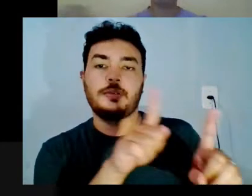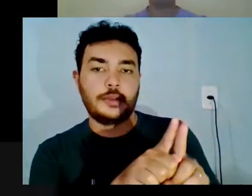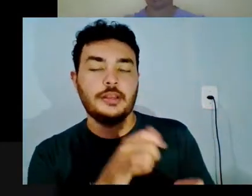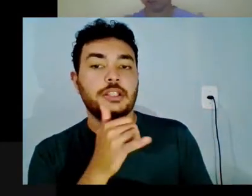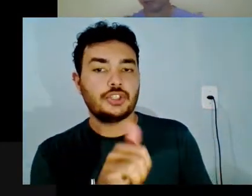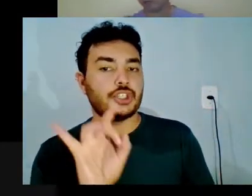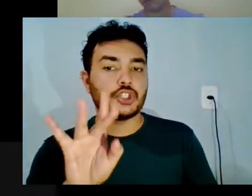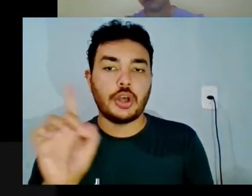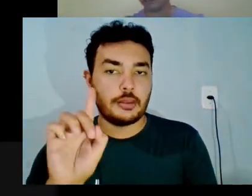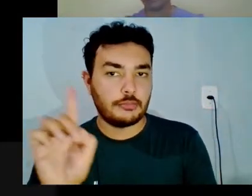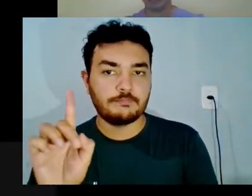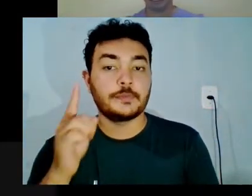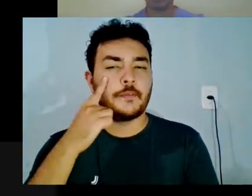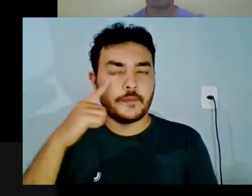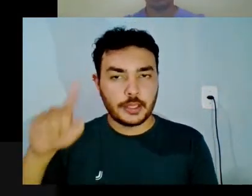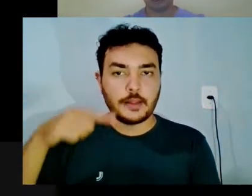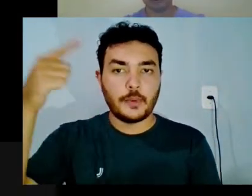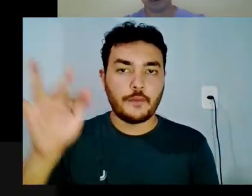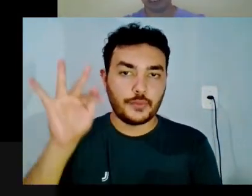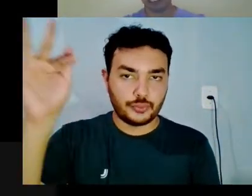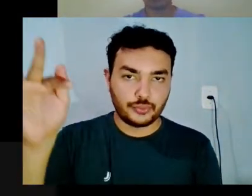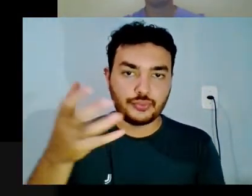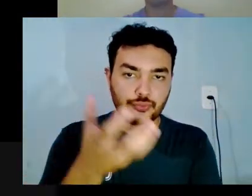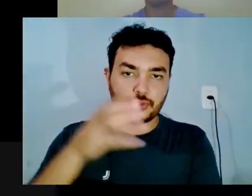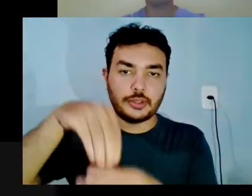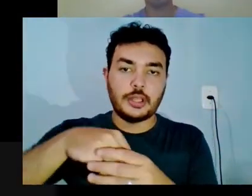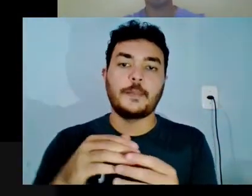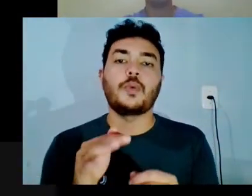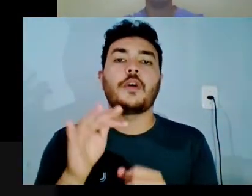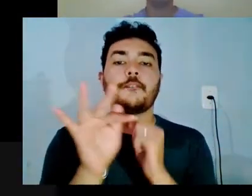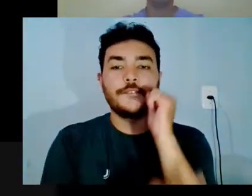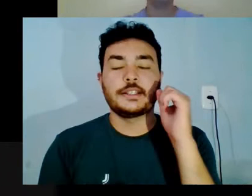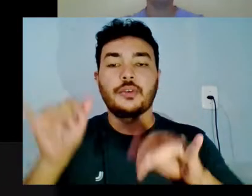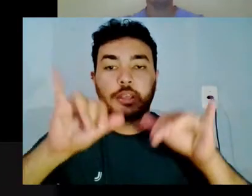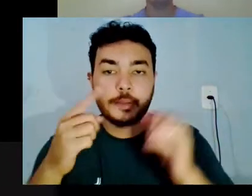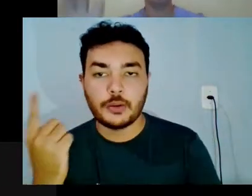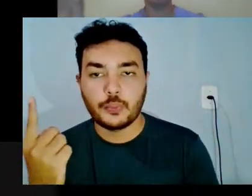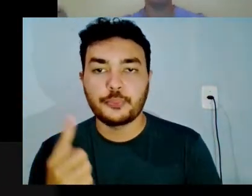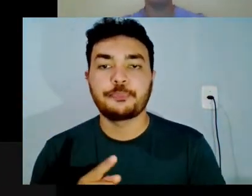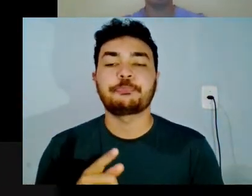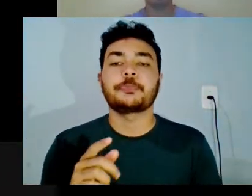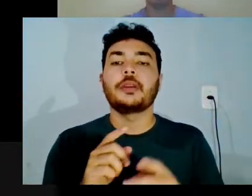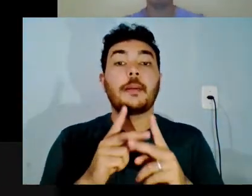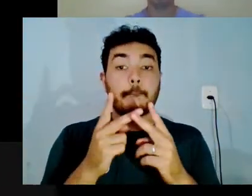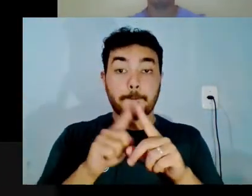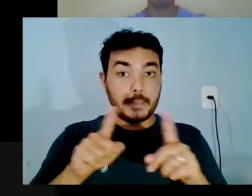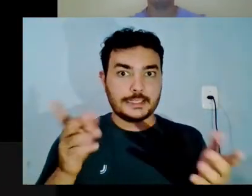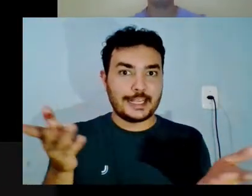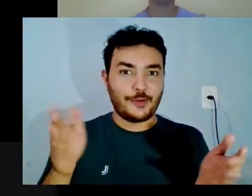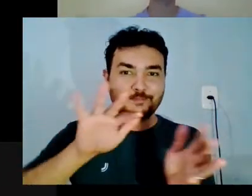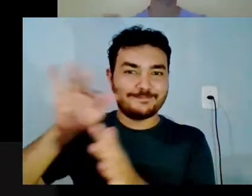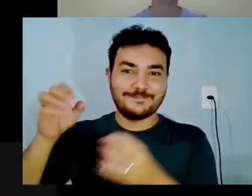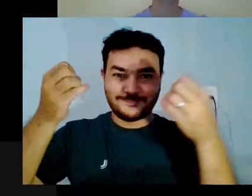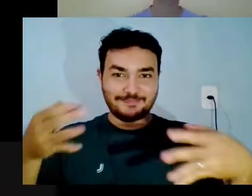ver isso lá na Físico-Química 1, e entra um valor, a questão entrópica também para refletir na energia livre de Gibbs, mas enfim, não é o assunto que a gente tem que